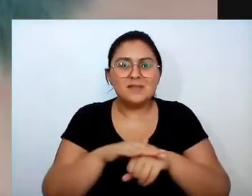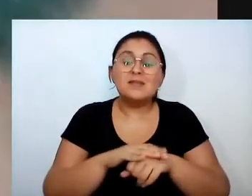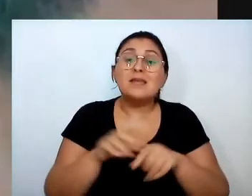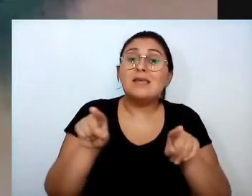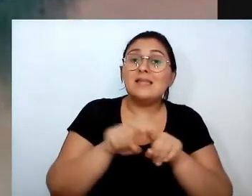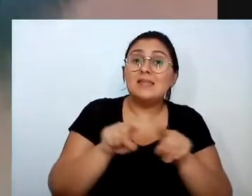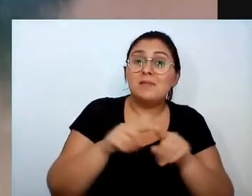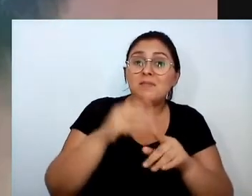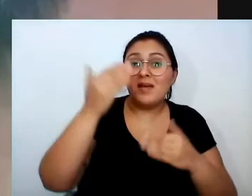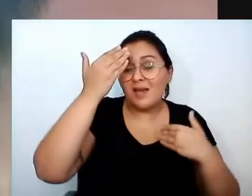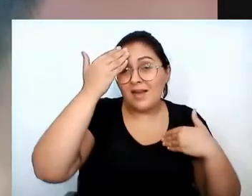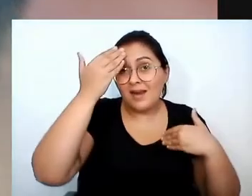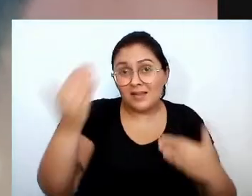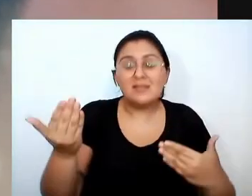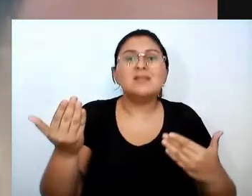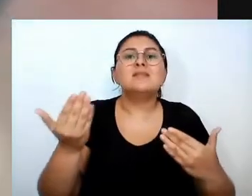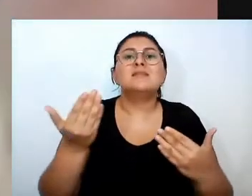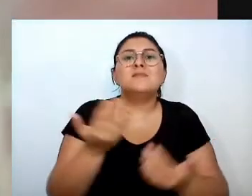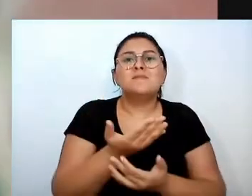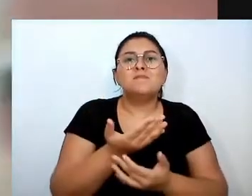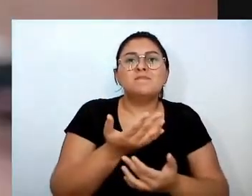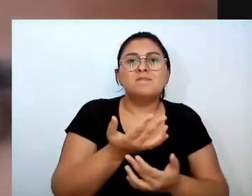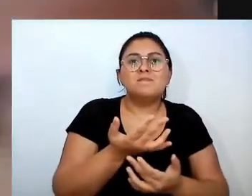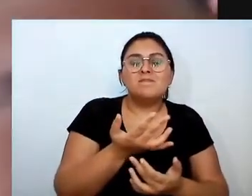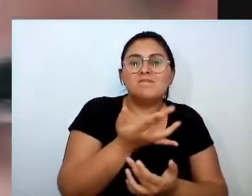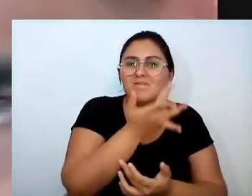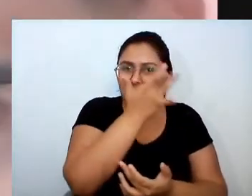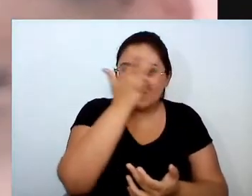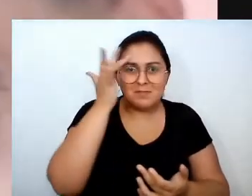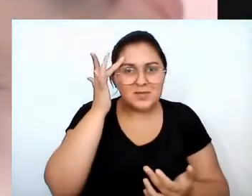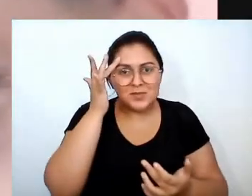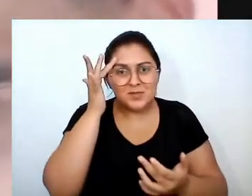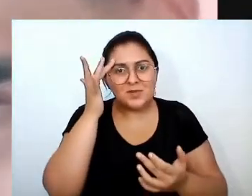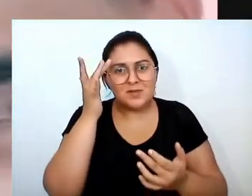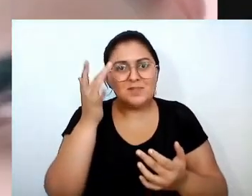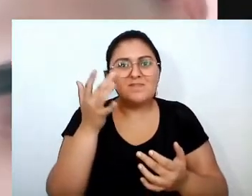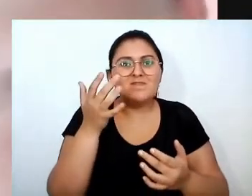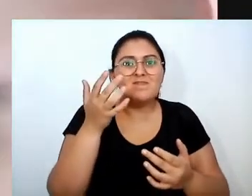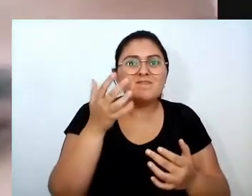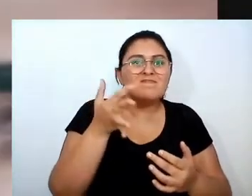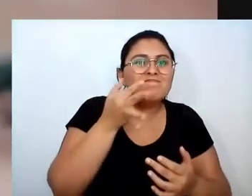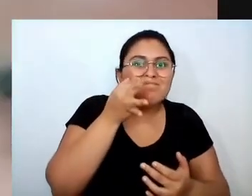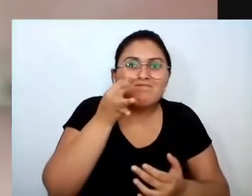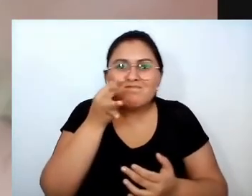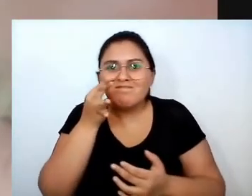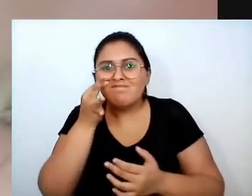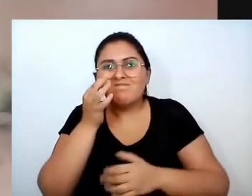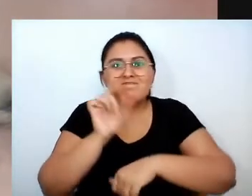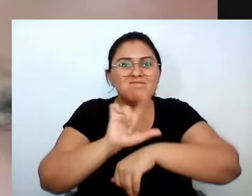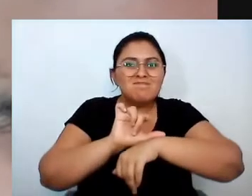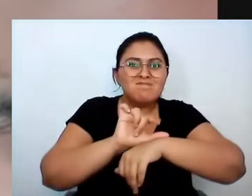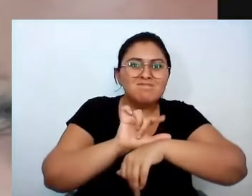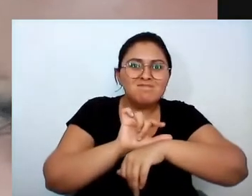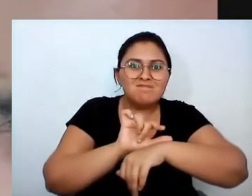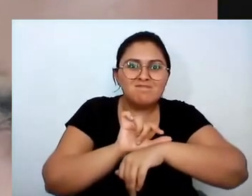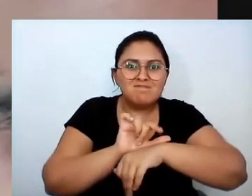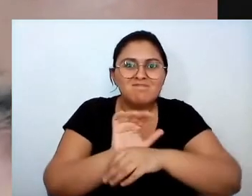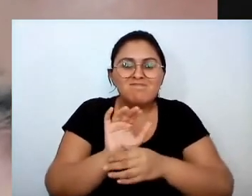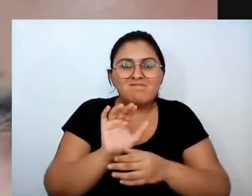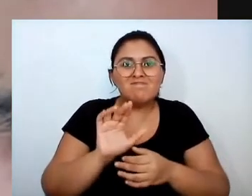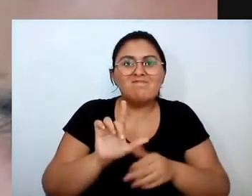esse momento aqui conosco. Agradeço ao pessoal que esteve conosco até esse momento, já são 10 horas e 23